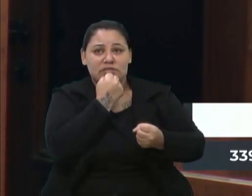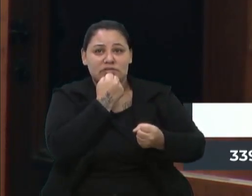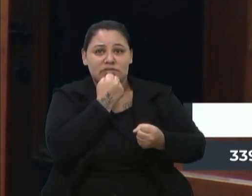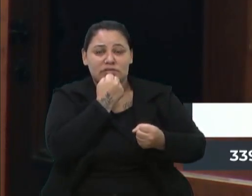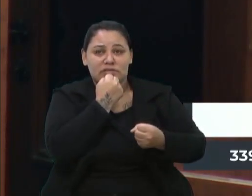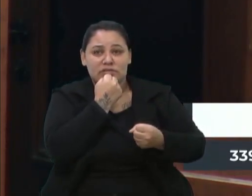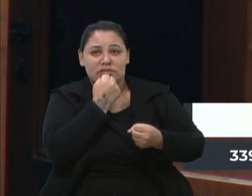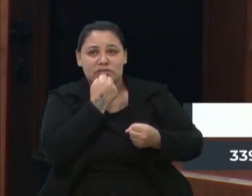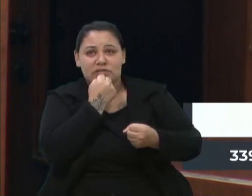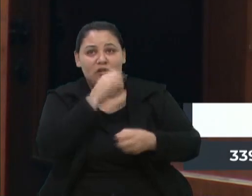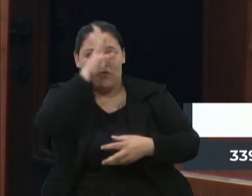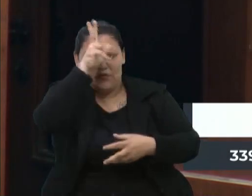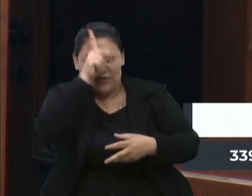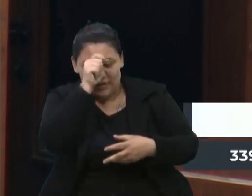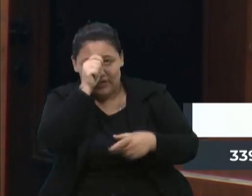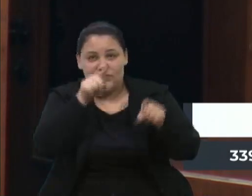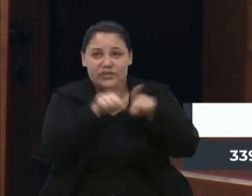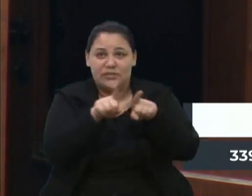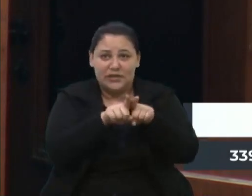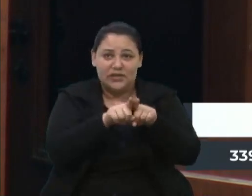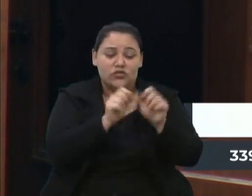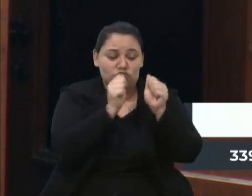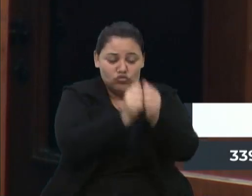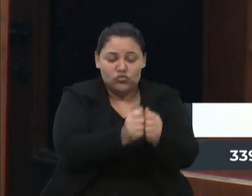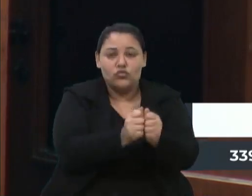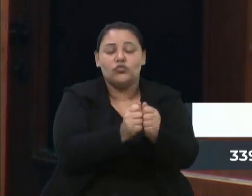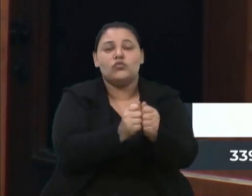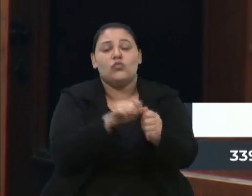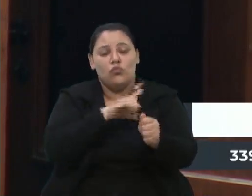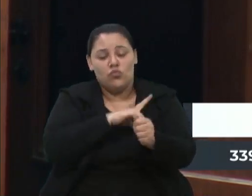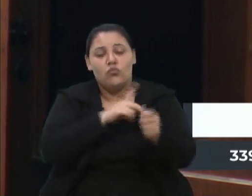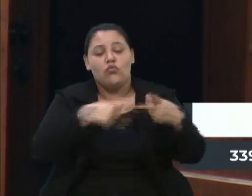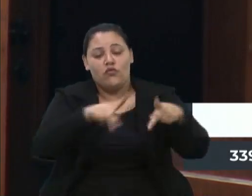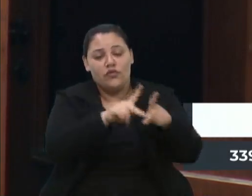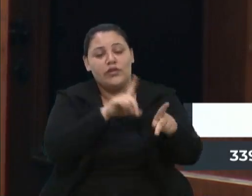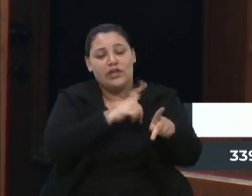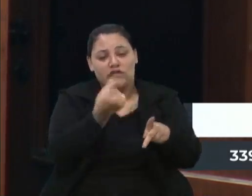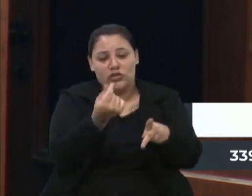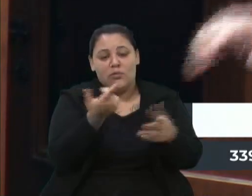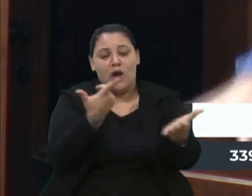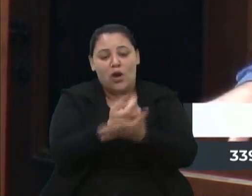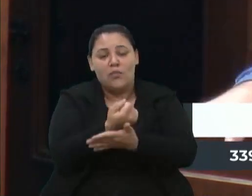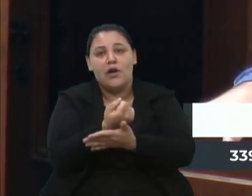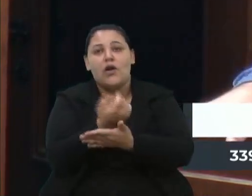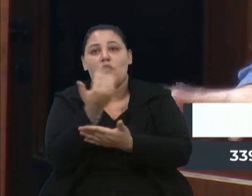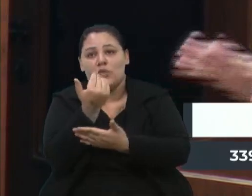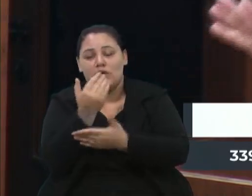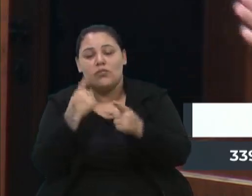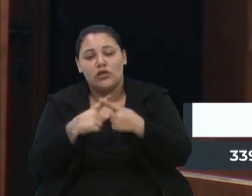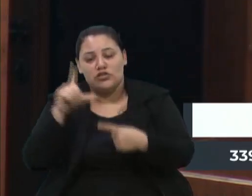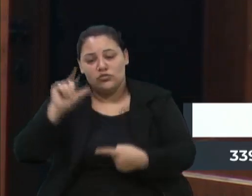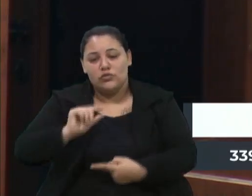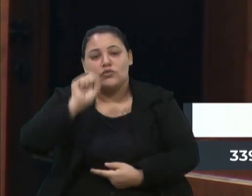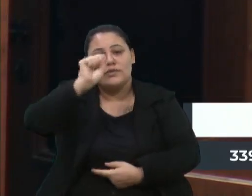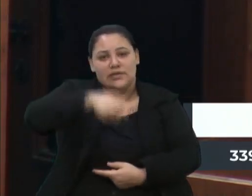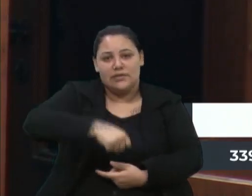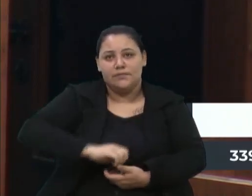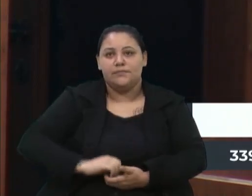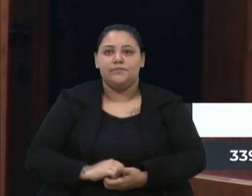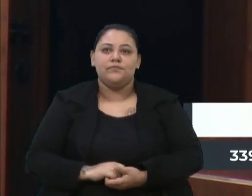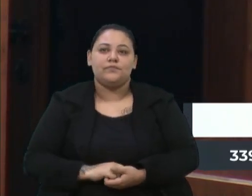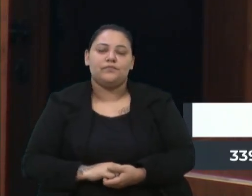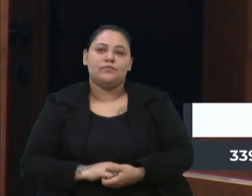mas o povo tá tendo dinheiro para comprar mais comida porque a comida reduziu queira ou não queiram